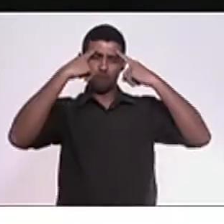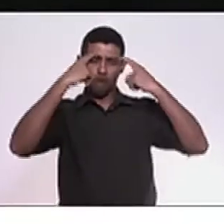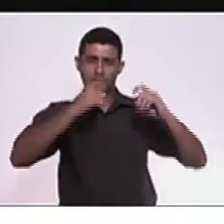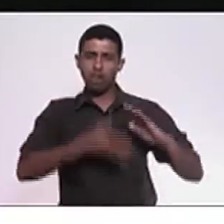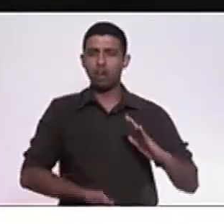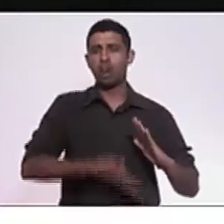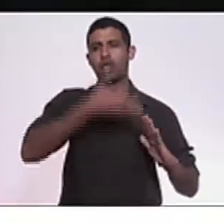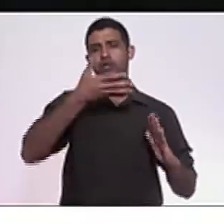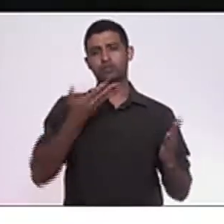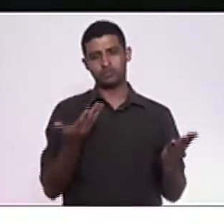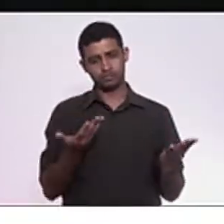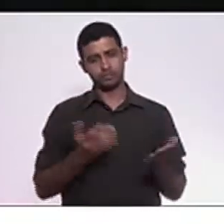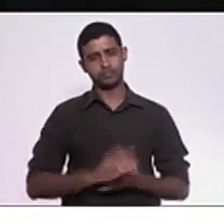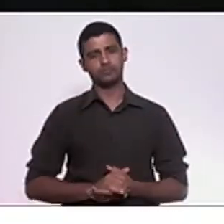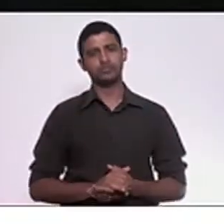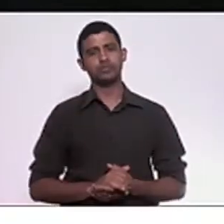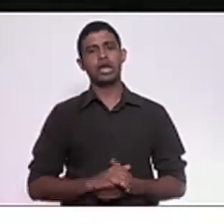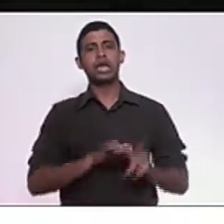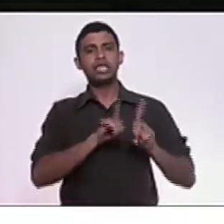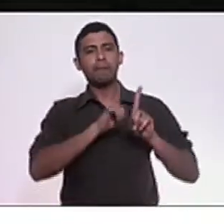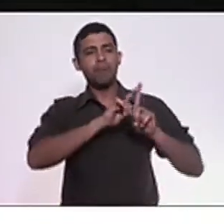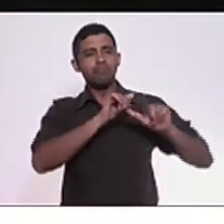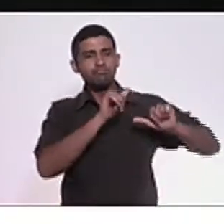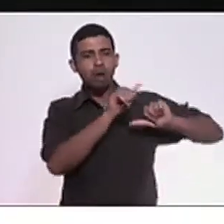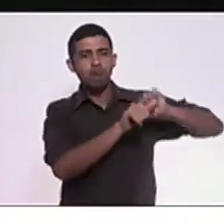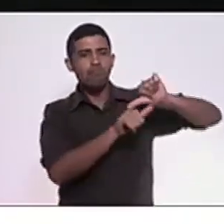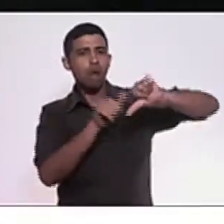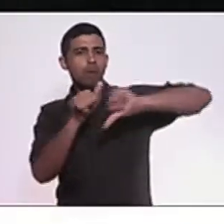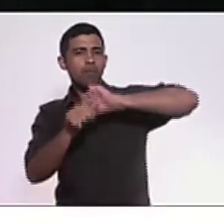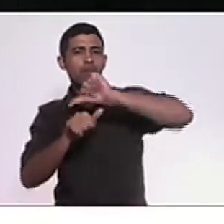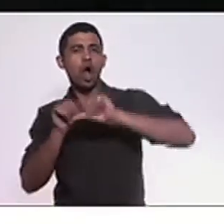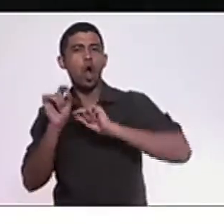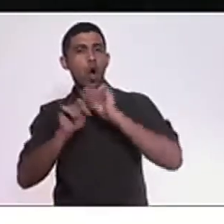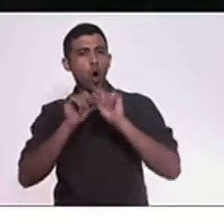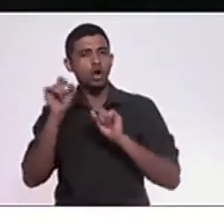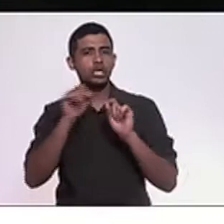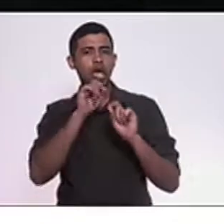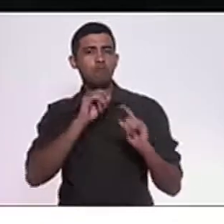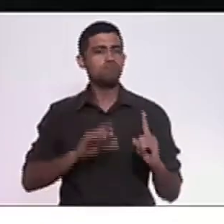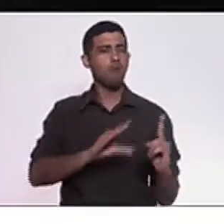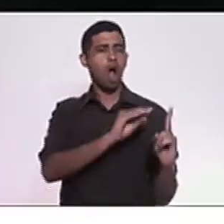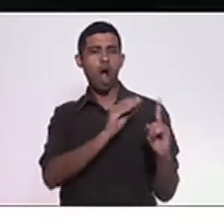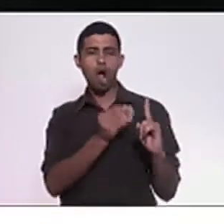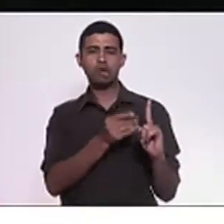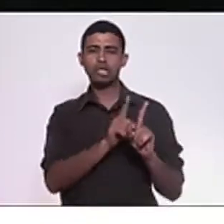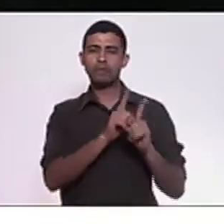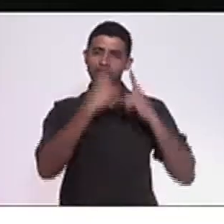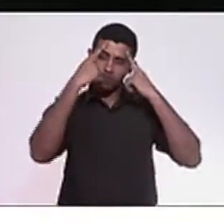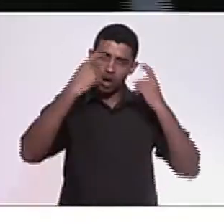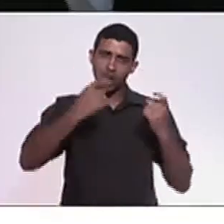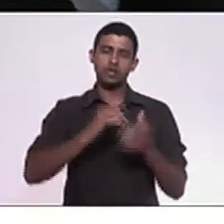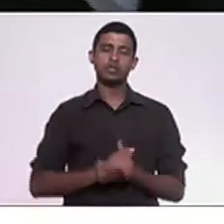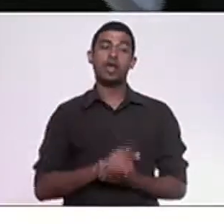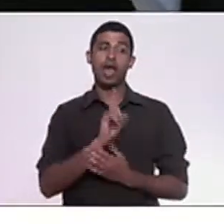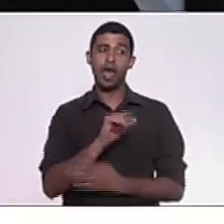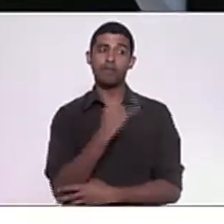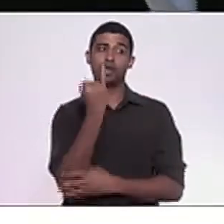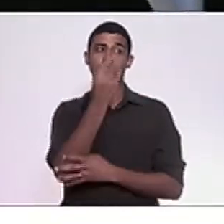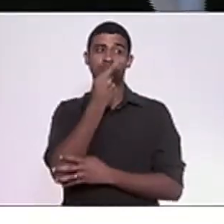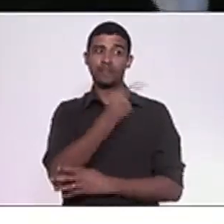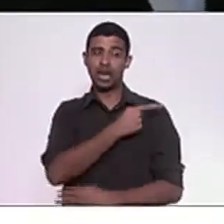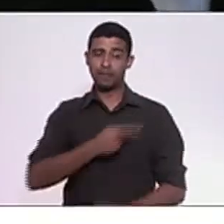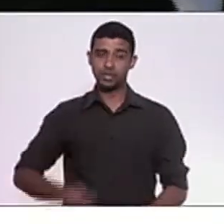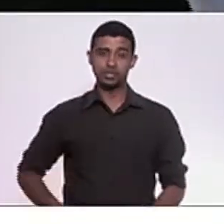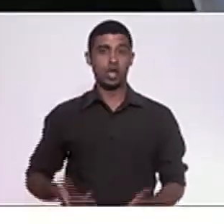e desnaturalizando as formas de assédio e as formas de violência. É muito importante falar, senhor presidente,